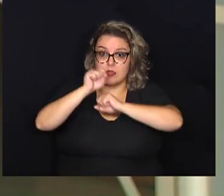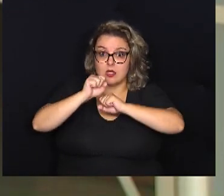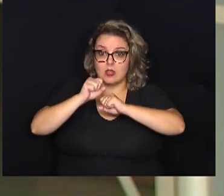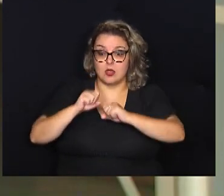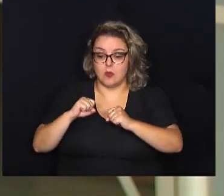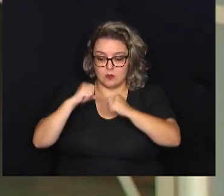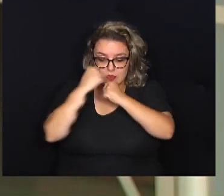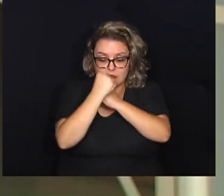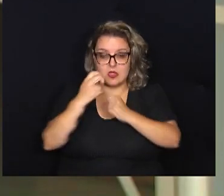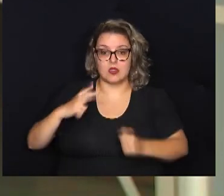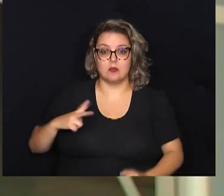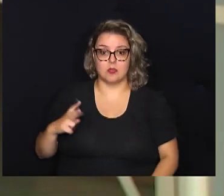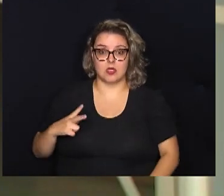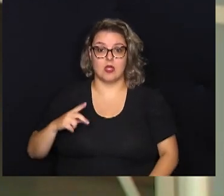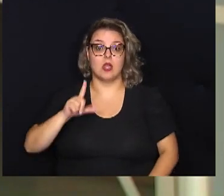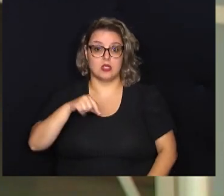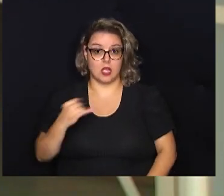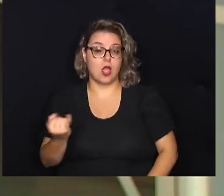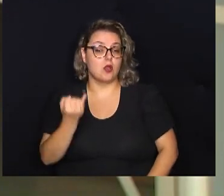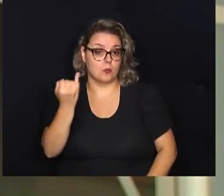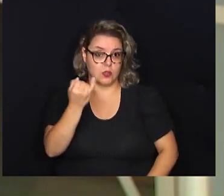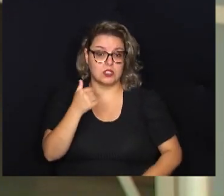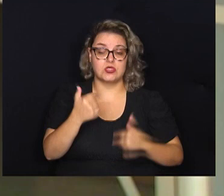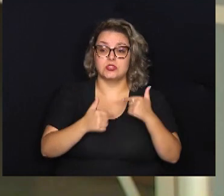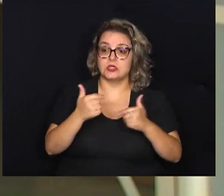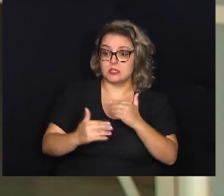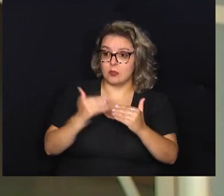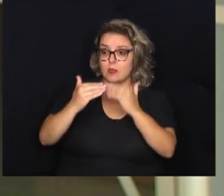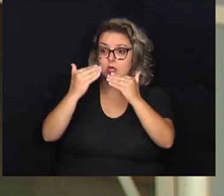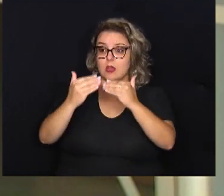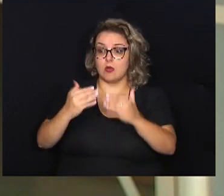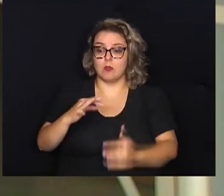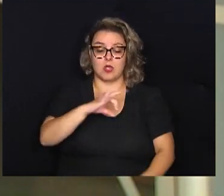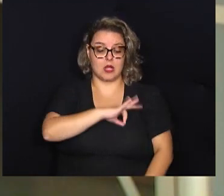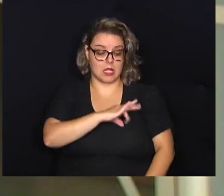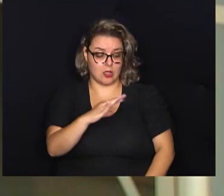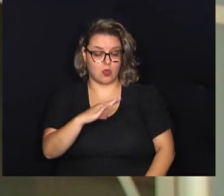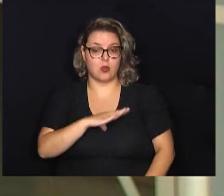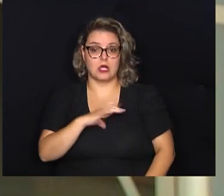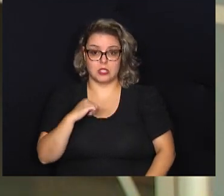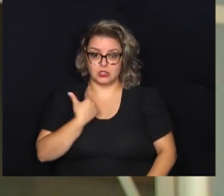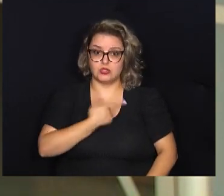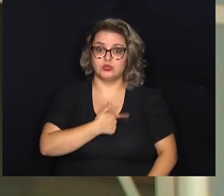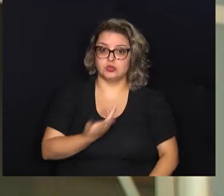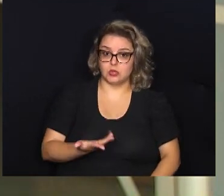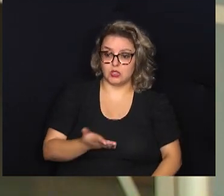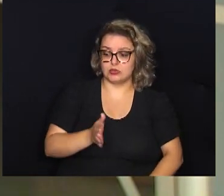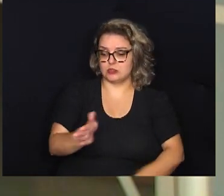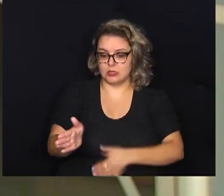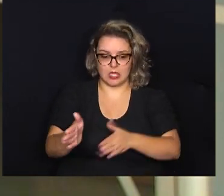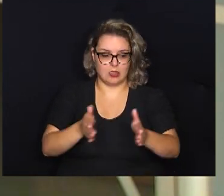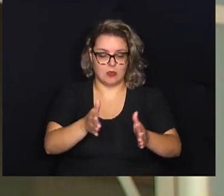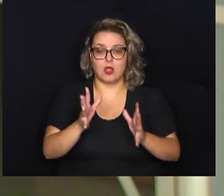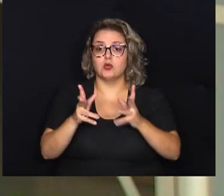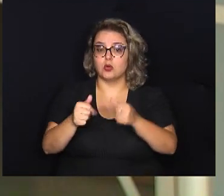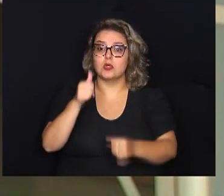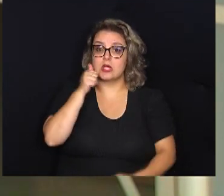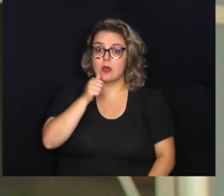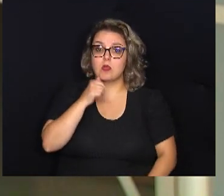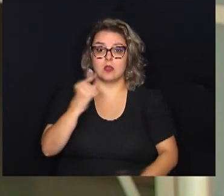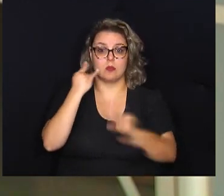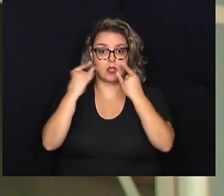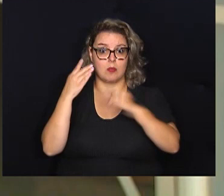defesa pessoal, que é muito importante esse trabalho desenvolvido pela Guarda. E nós direcionamos todas as mulheres que têm interesse